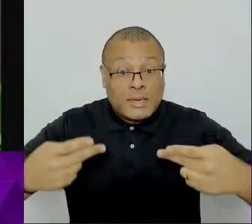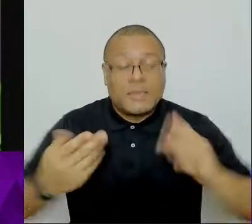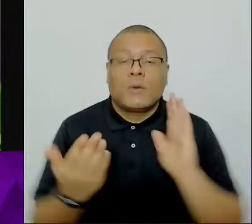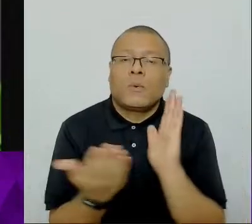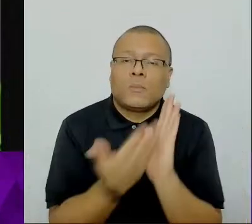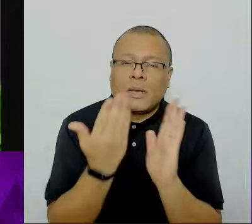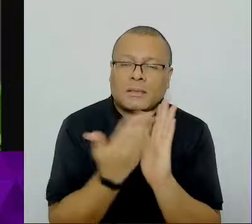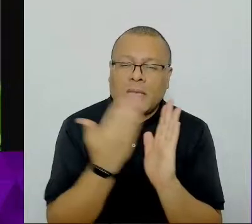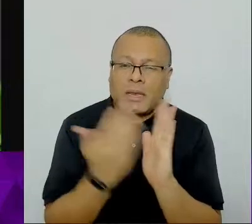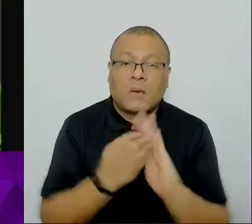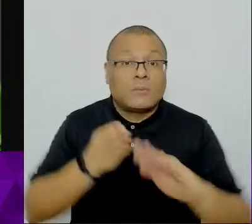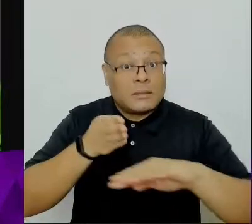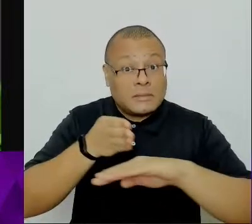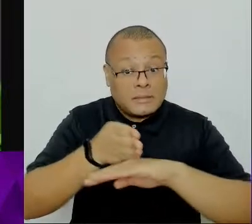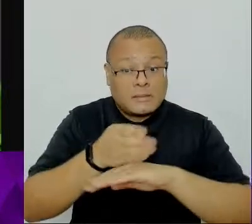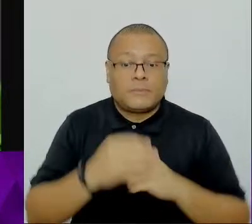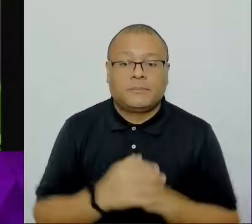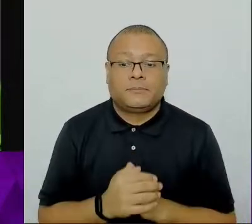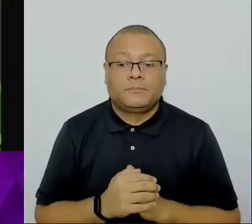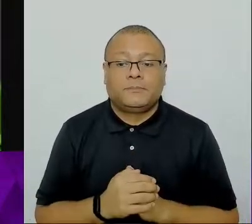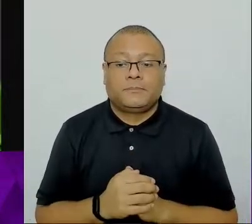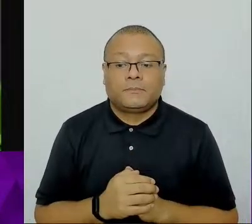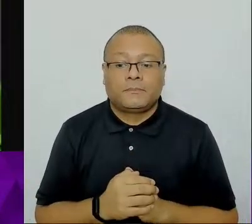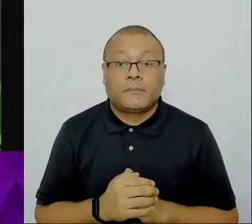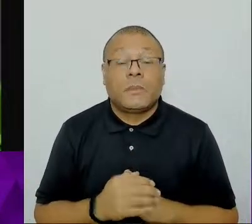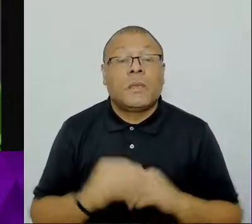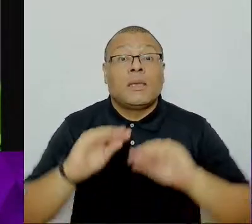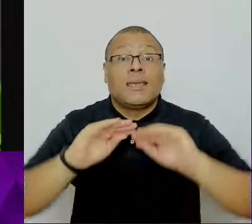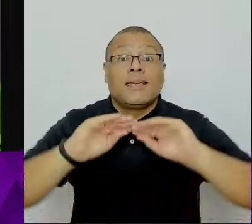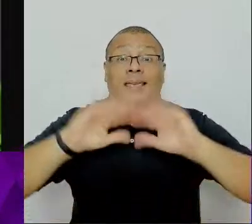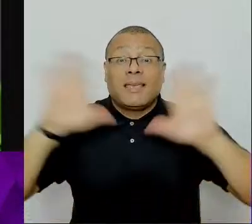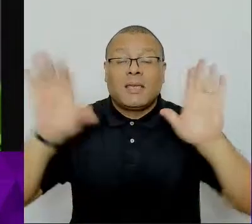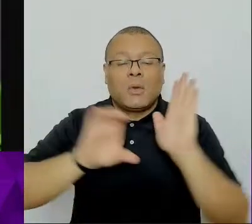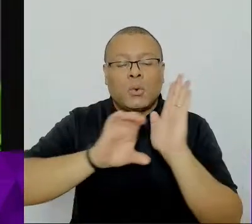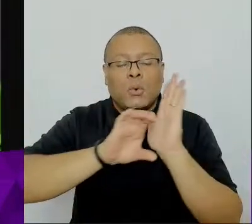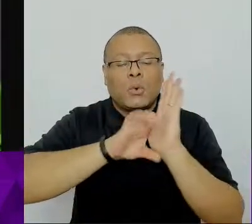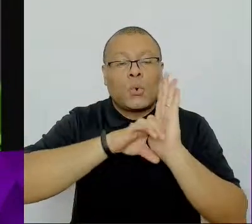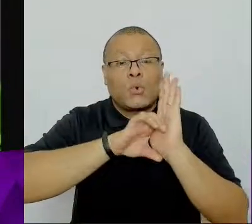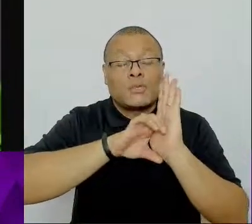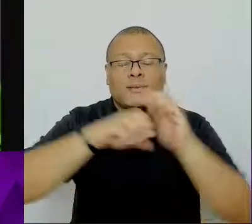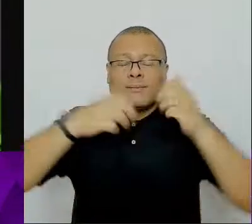materiais, e clarear um pouco o conceito, acho que esse é o principal,